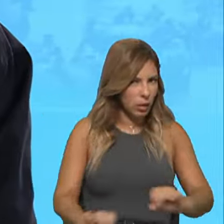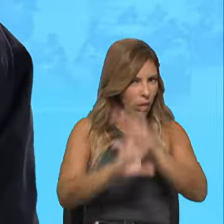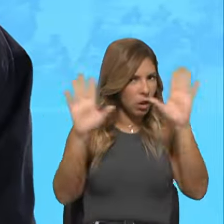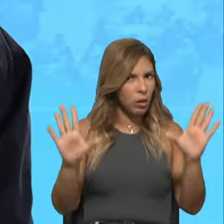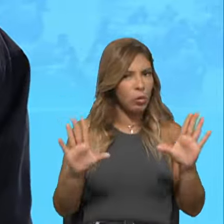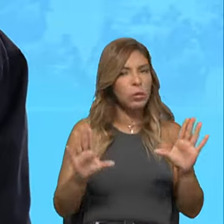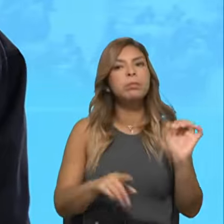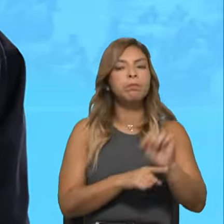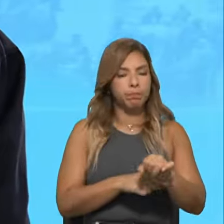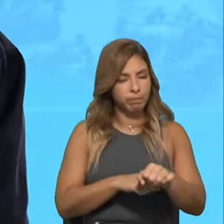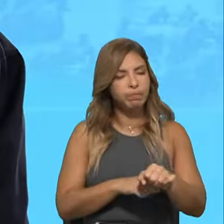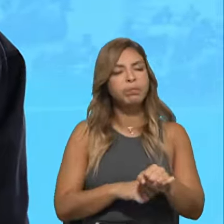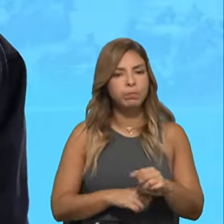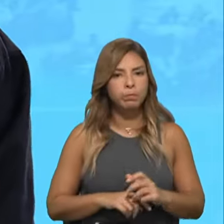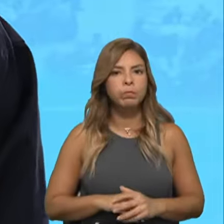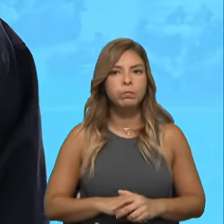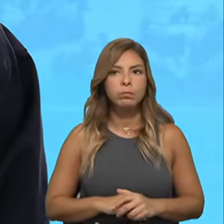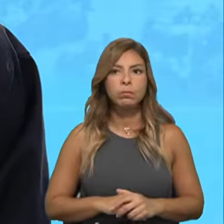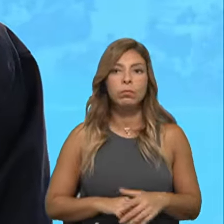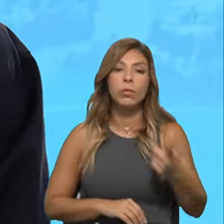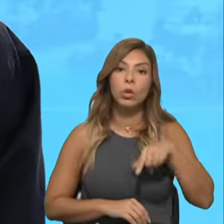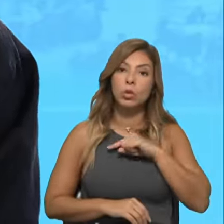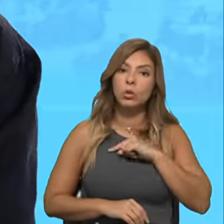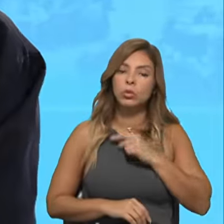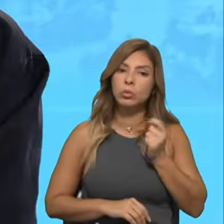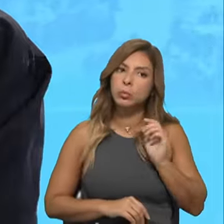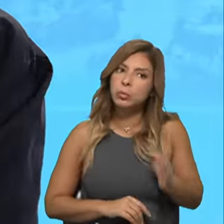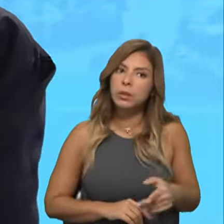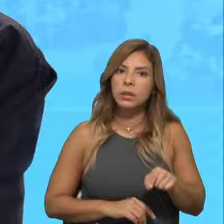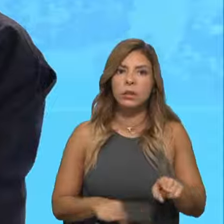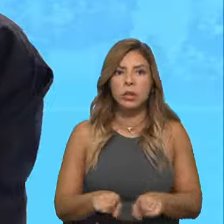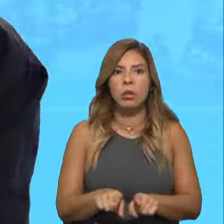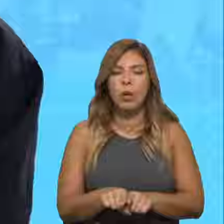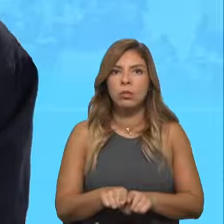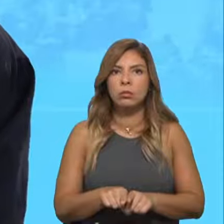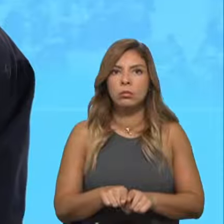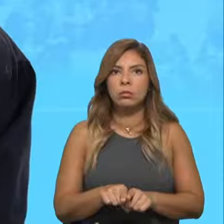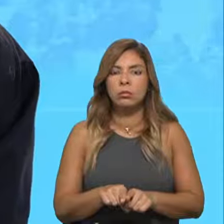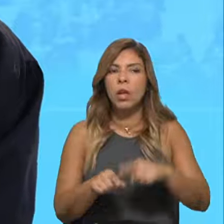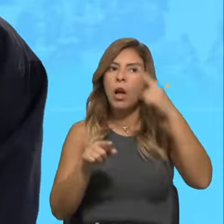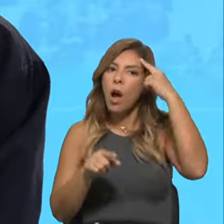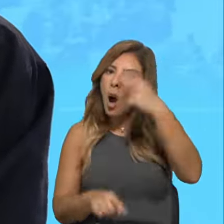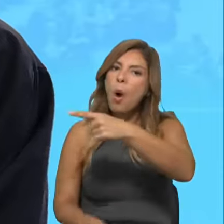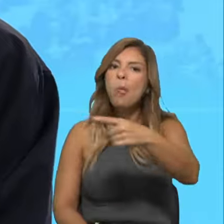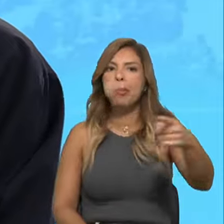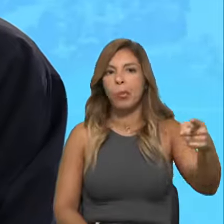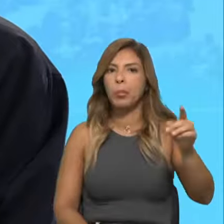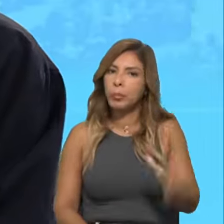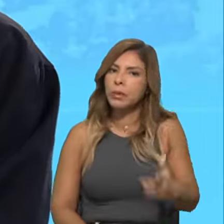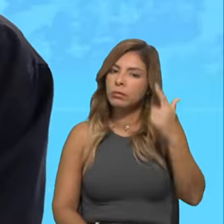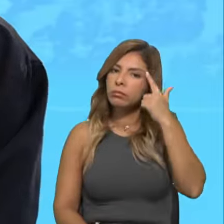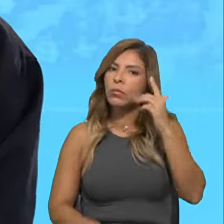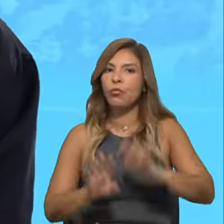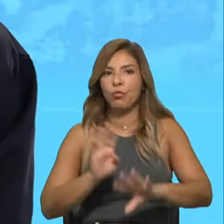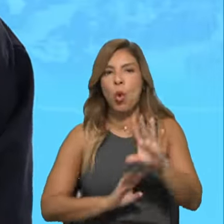alguma. Nós achamos que é necessário que as pessoas tenham, como disse há pouco, tenham consciência do que está a acontecer